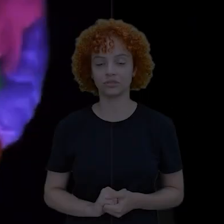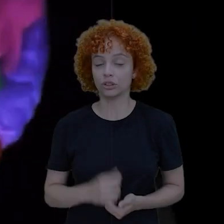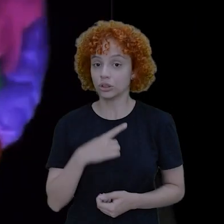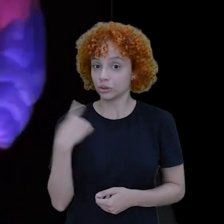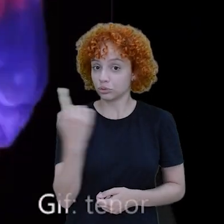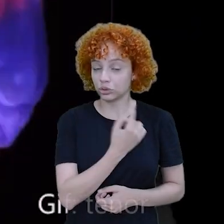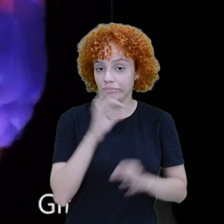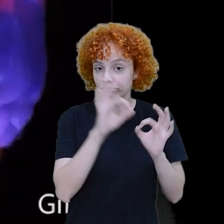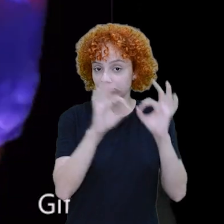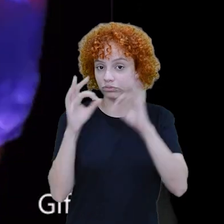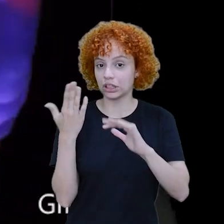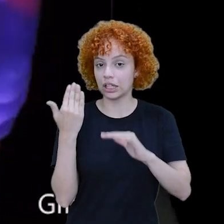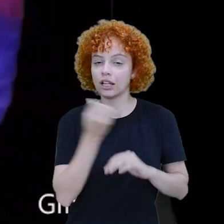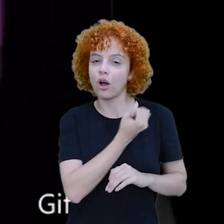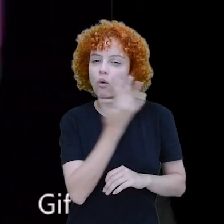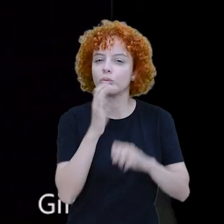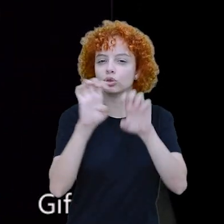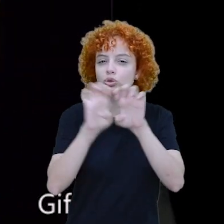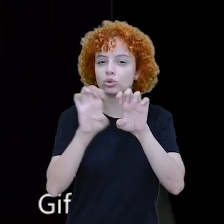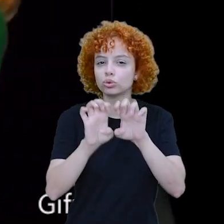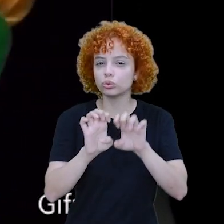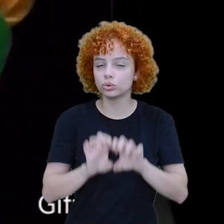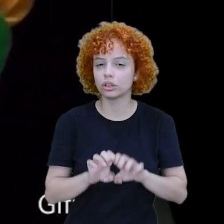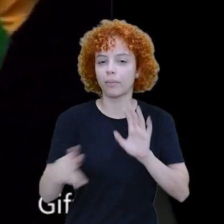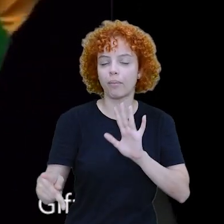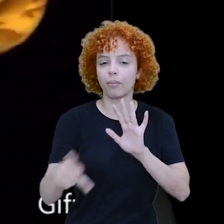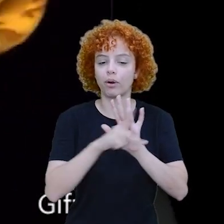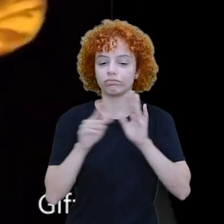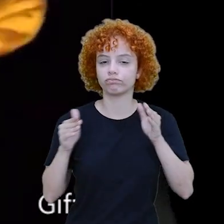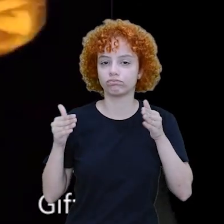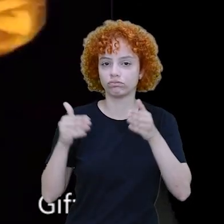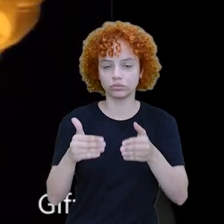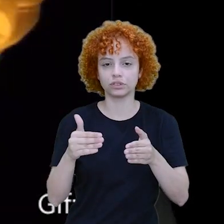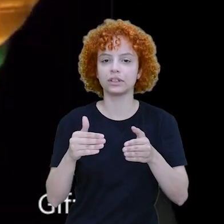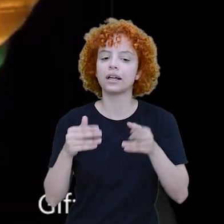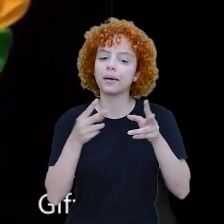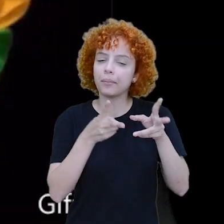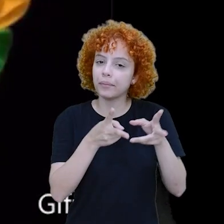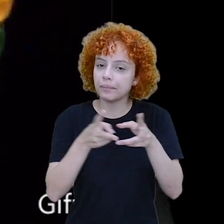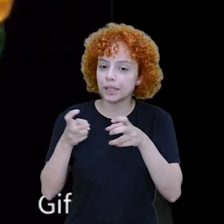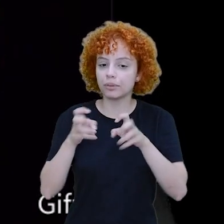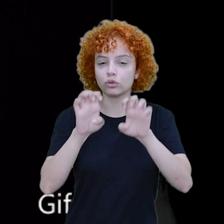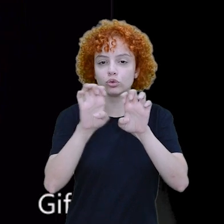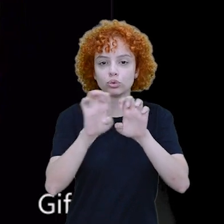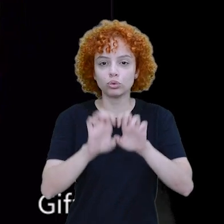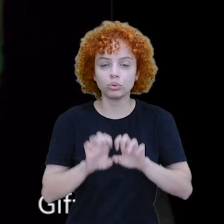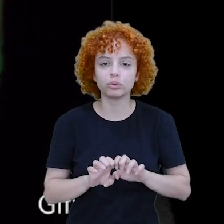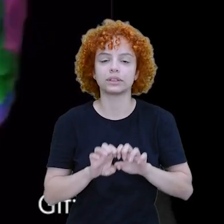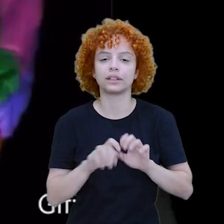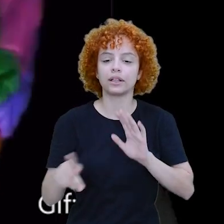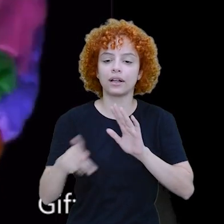Nós vimos anteriormente algumas estruturas mais específicas e percebemos que essas